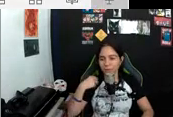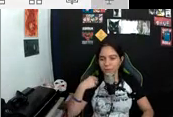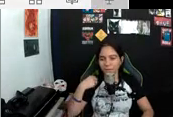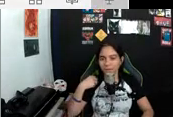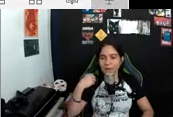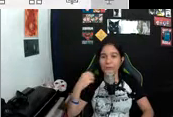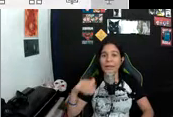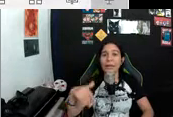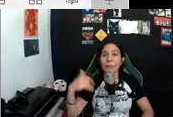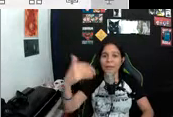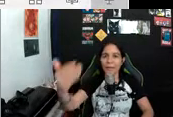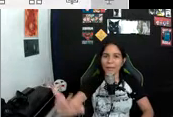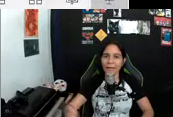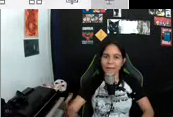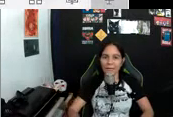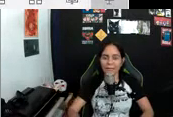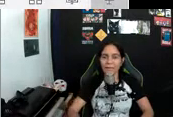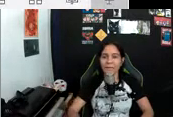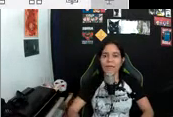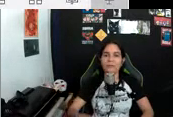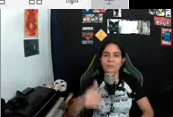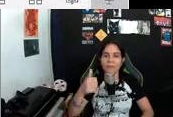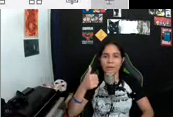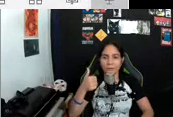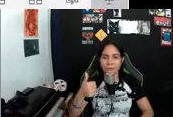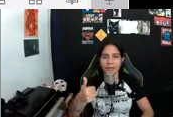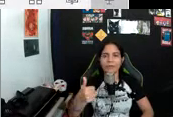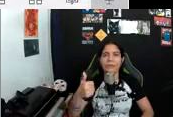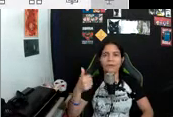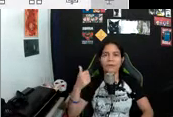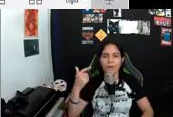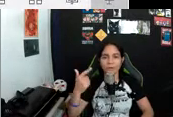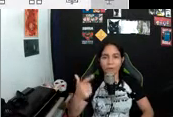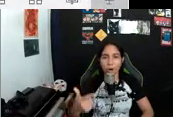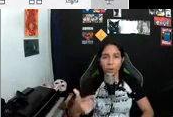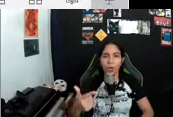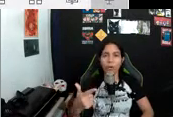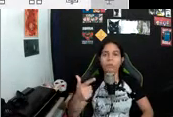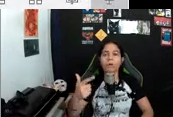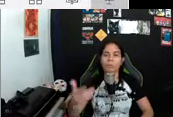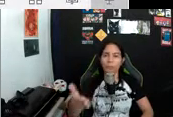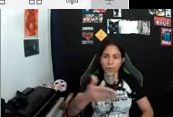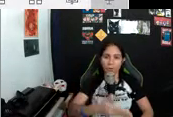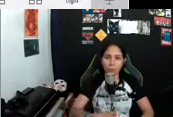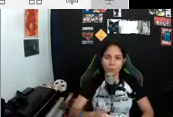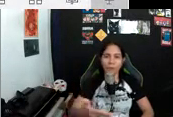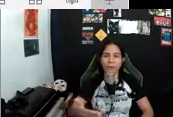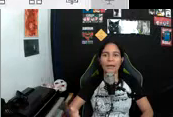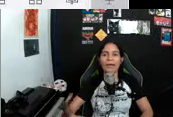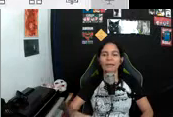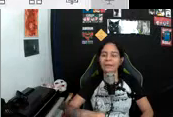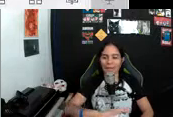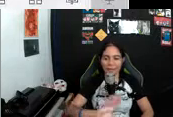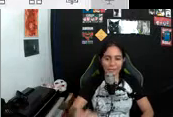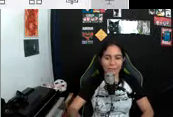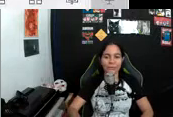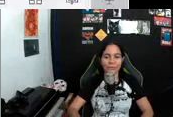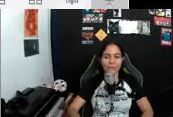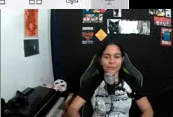pela pessoa que fez o atestado, e aí aumenta mais ainda a gravidade, porque é falsidade ideológica, roubo, porque roubou o